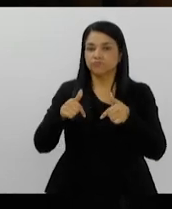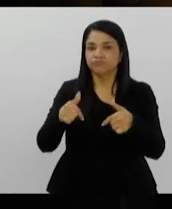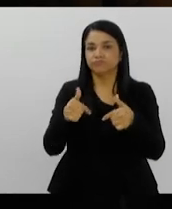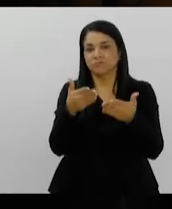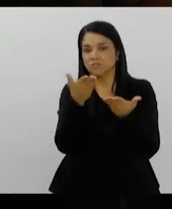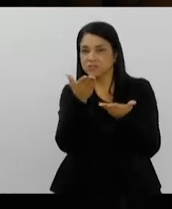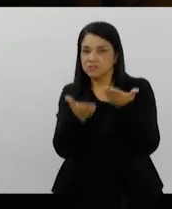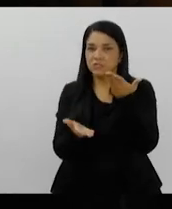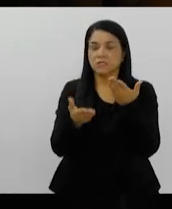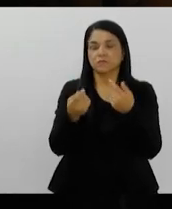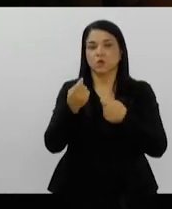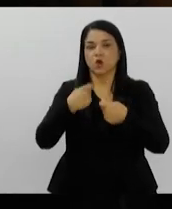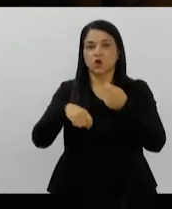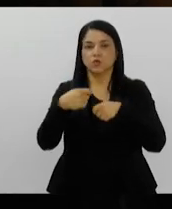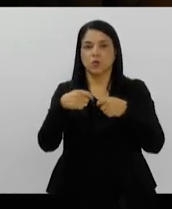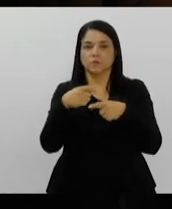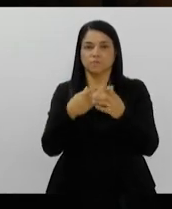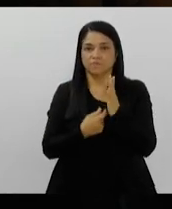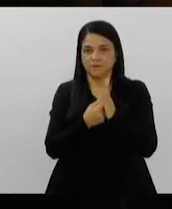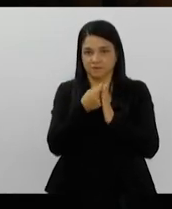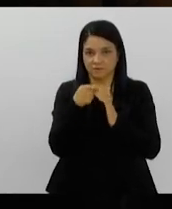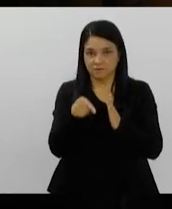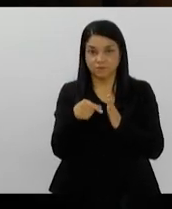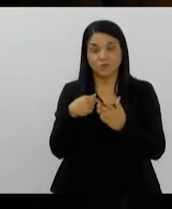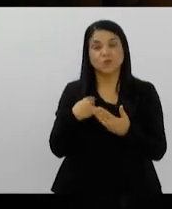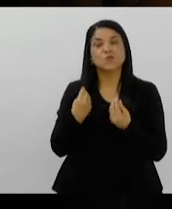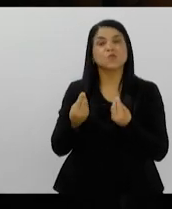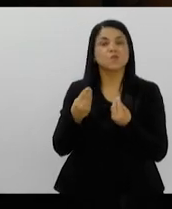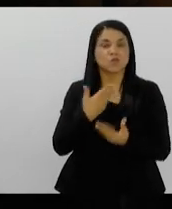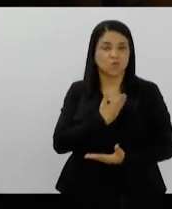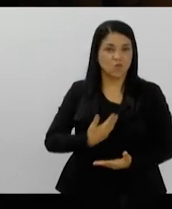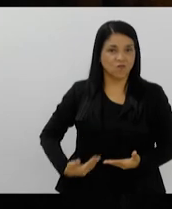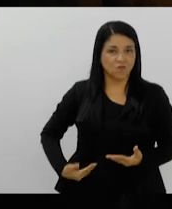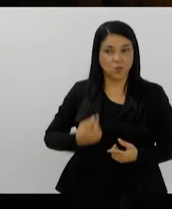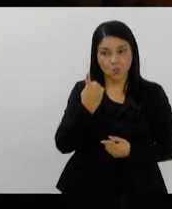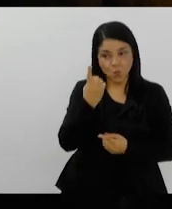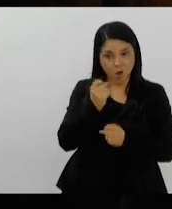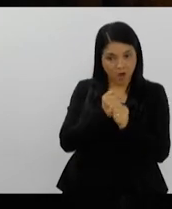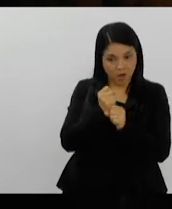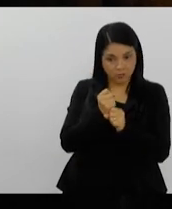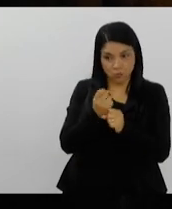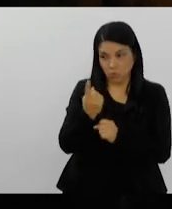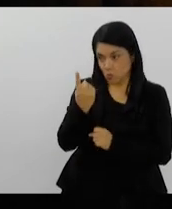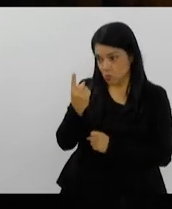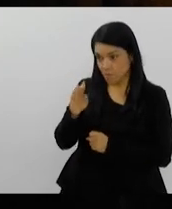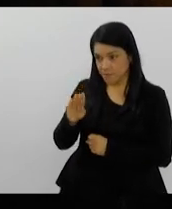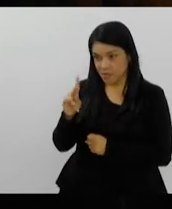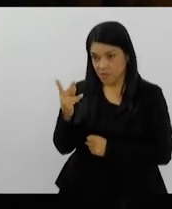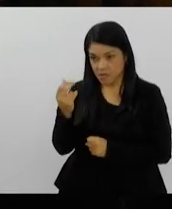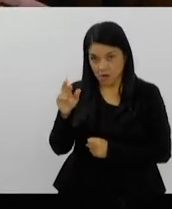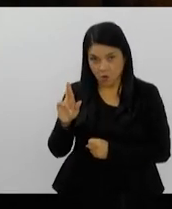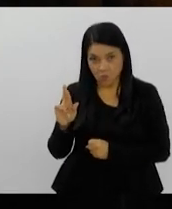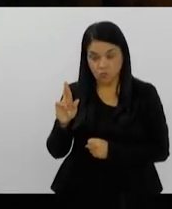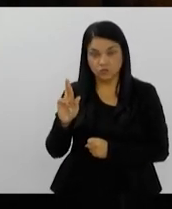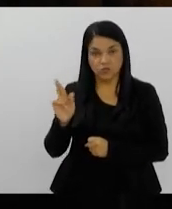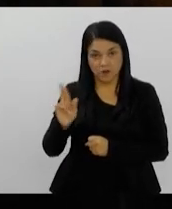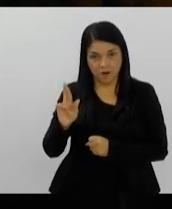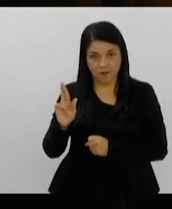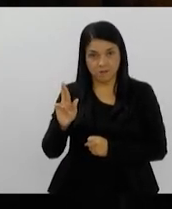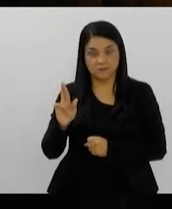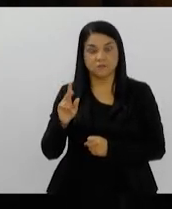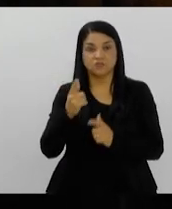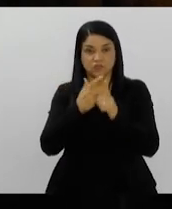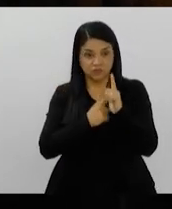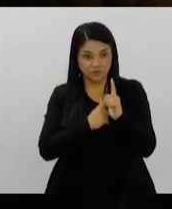desequilíbrio econômico-financeiro. Como é que o governo, num ano, reconhece R$1 bilhão de dívida com a CCR e, no